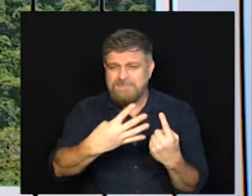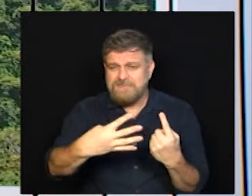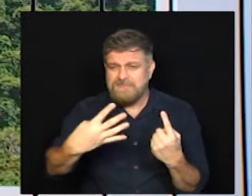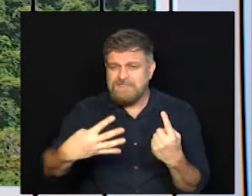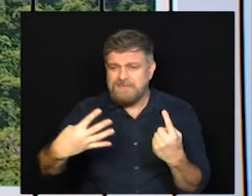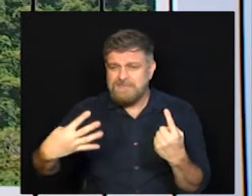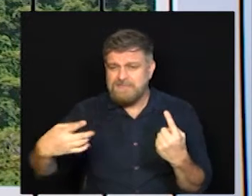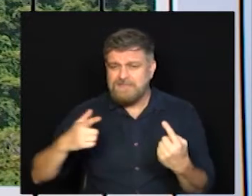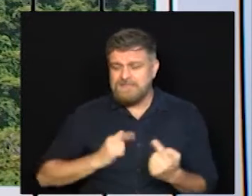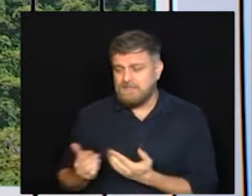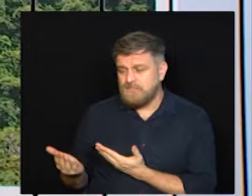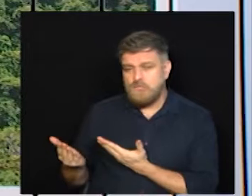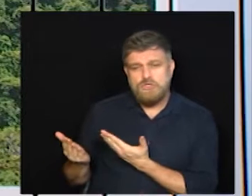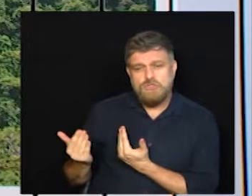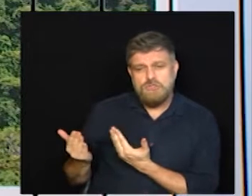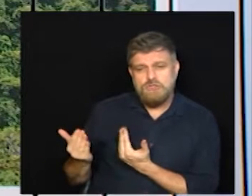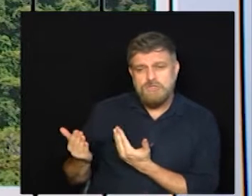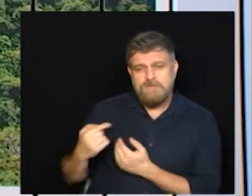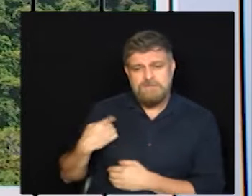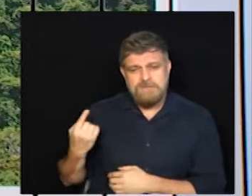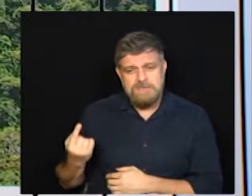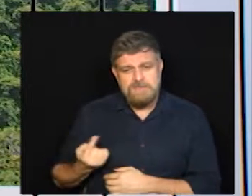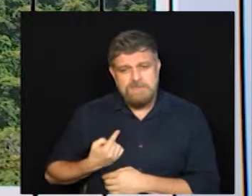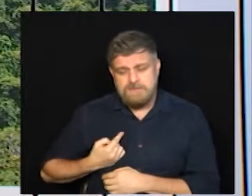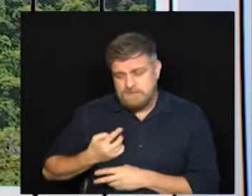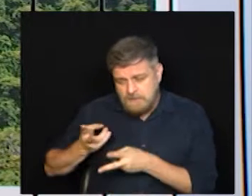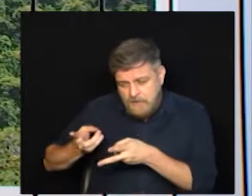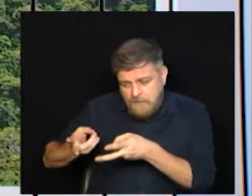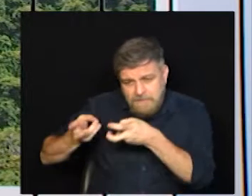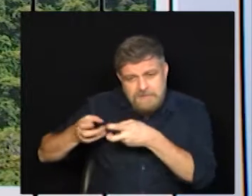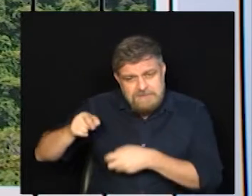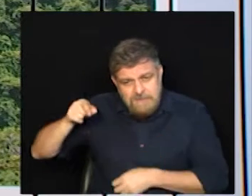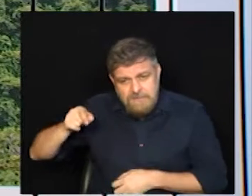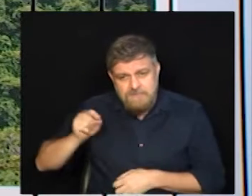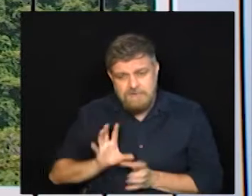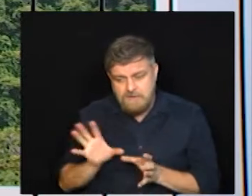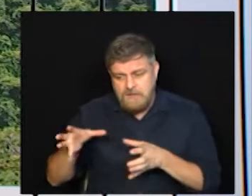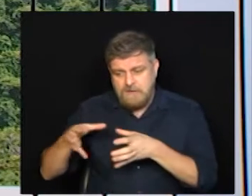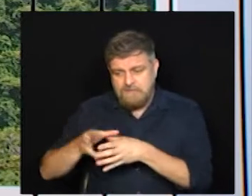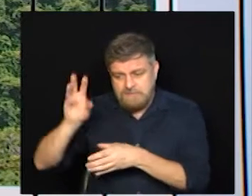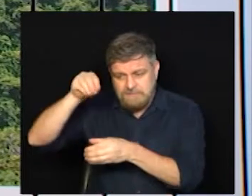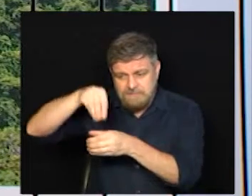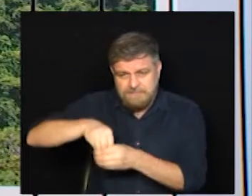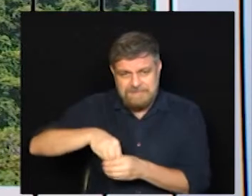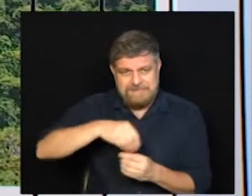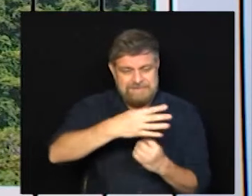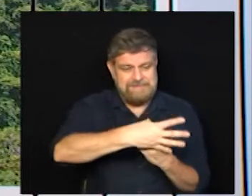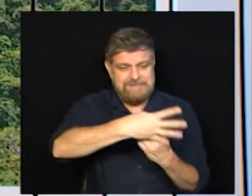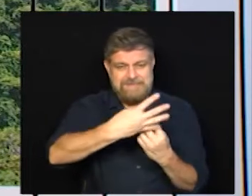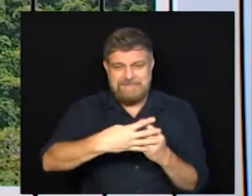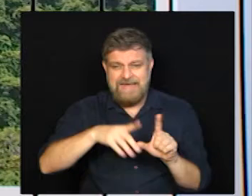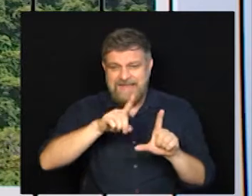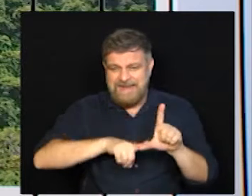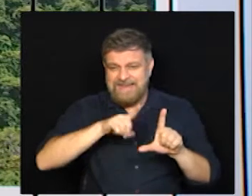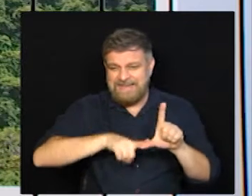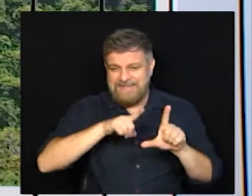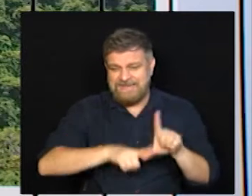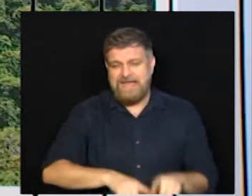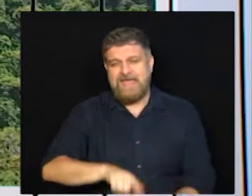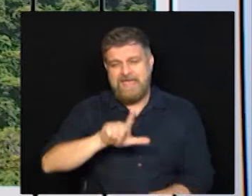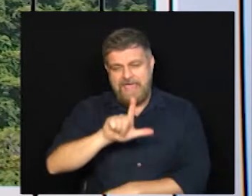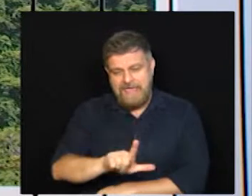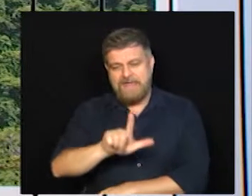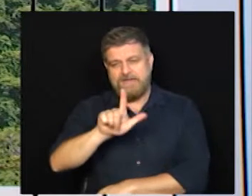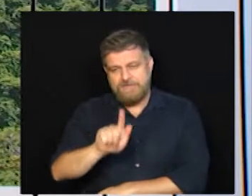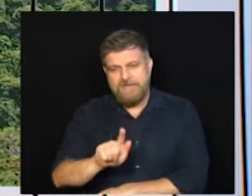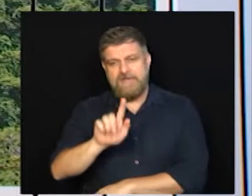muitos jovens, né? A gente consegue enxergar a juventude dentro dessa sopa de letrinhas, que é muito complicado, inclusive. E aí a